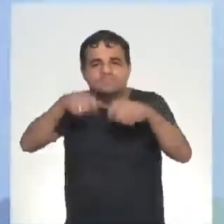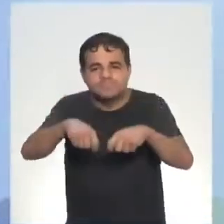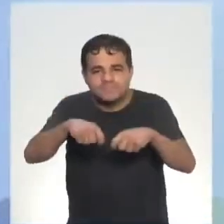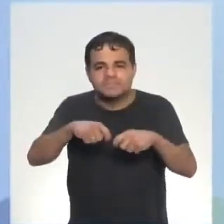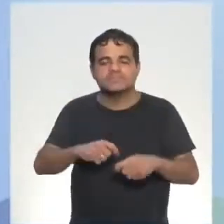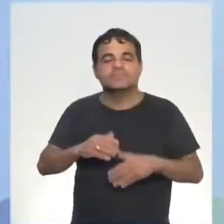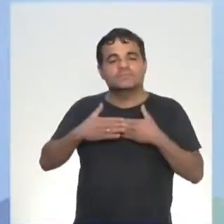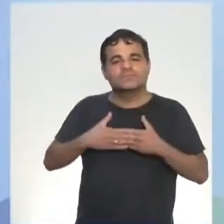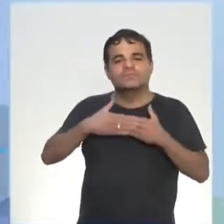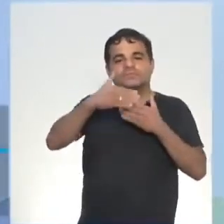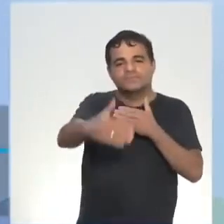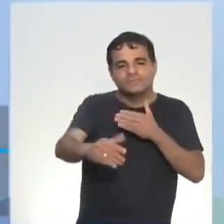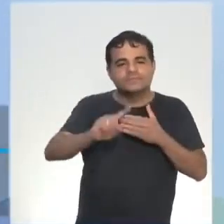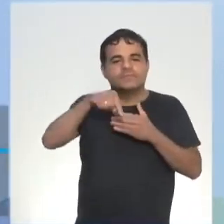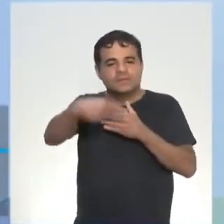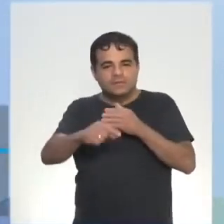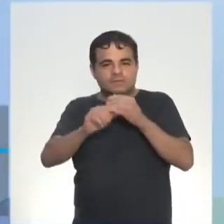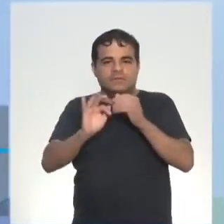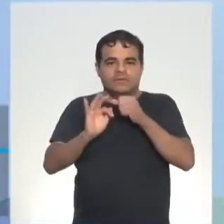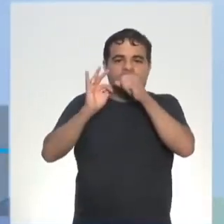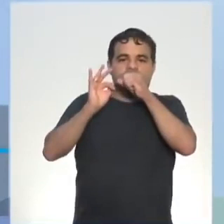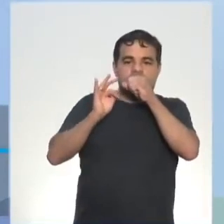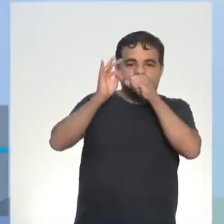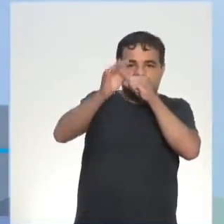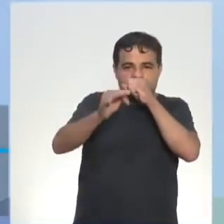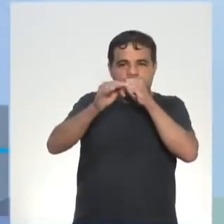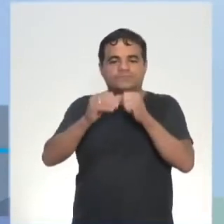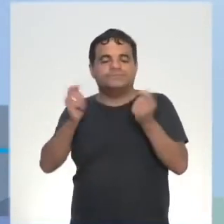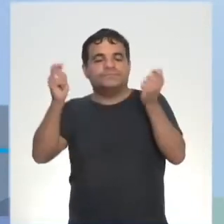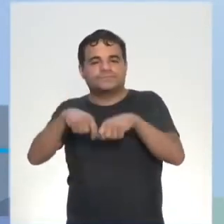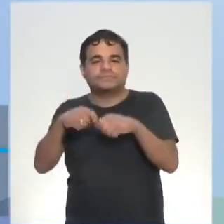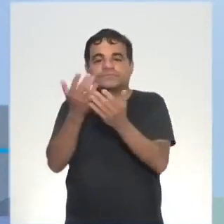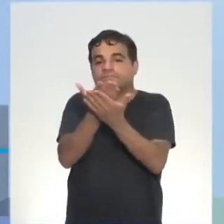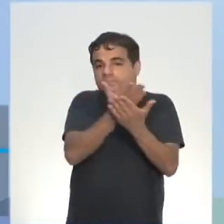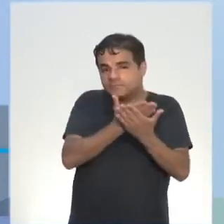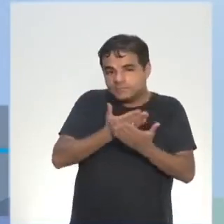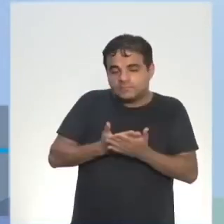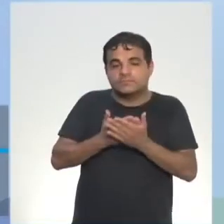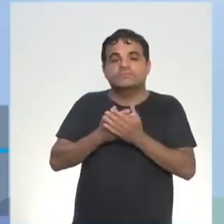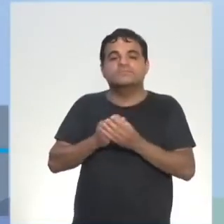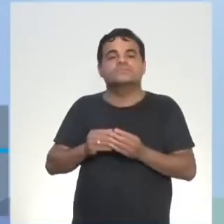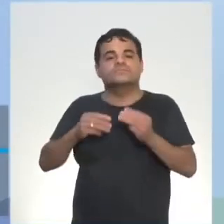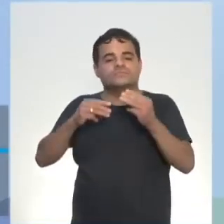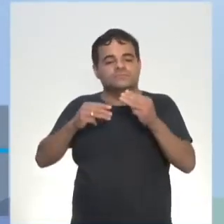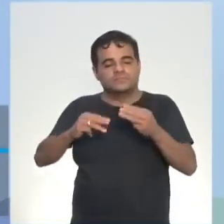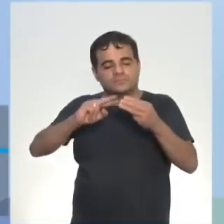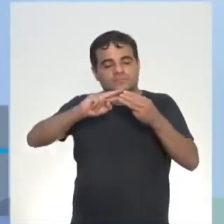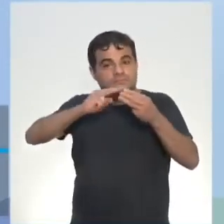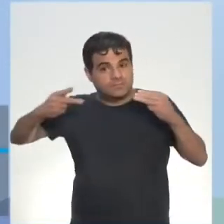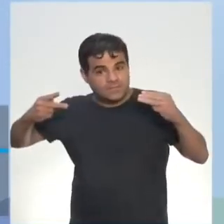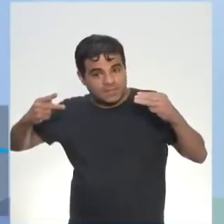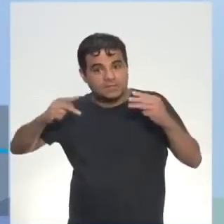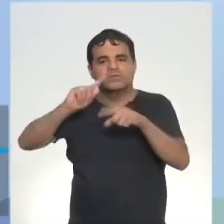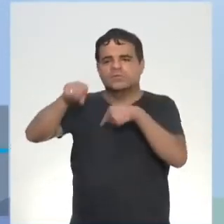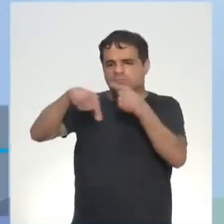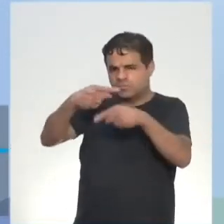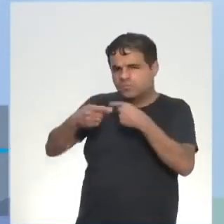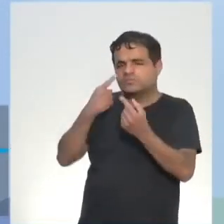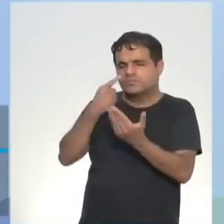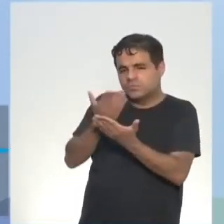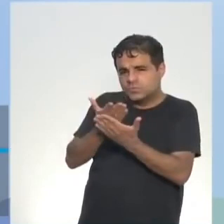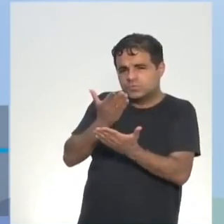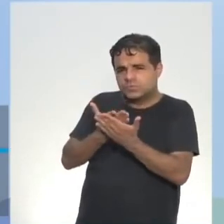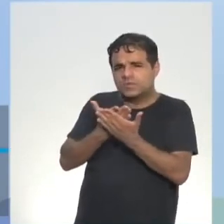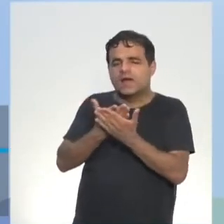gente vai ver aí depois, futuramente, nas nossas aulas de Mendel, né? Um pouquinho mais sobre Mendel que a gente vai ver.